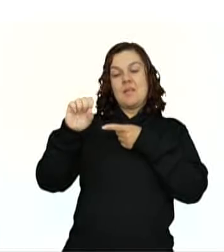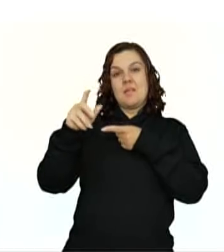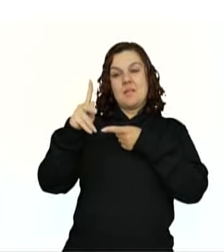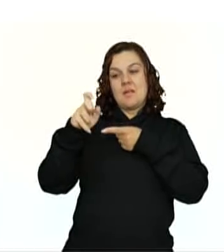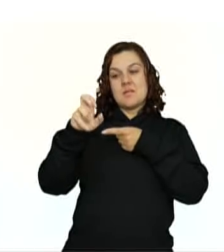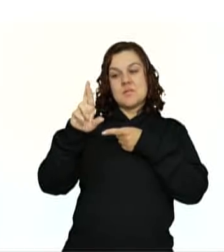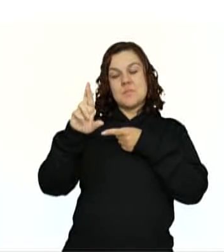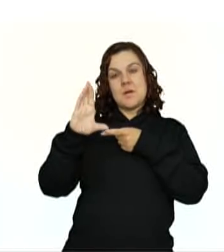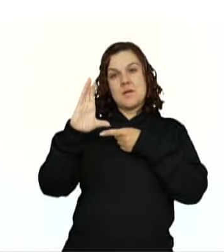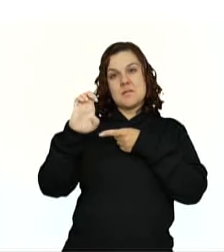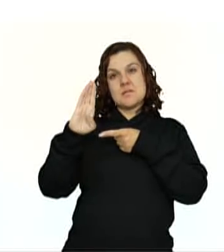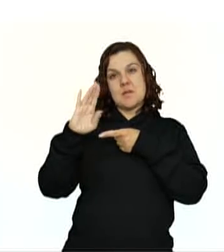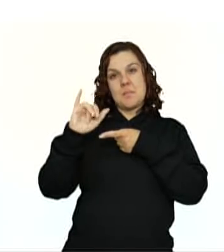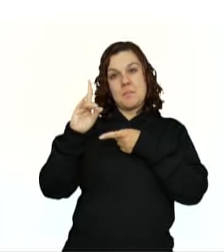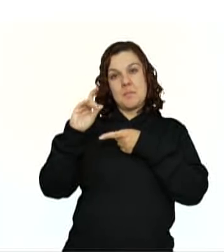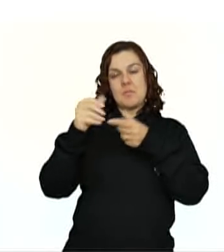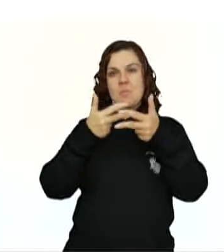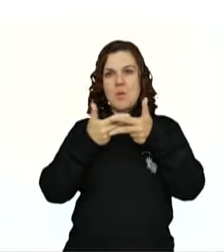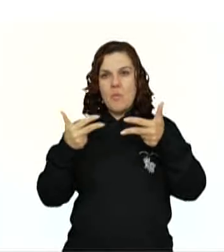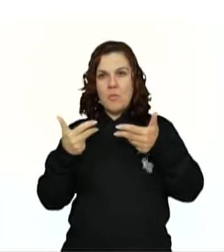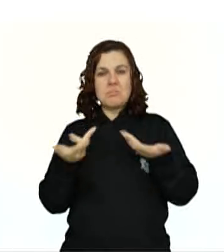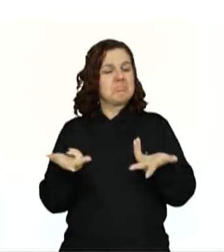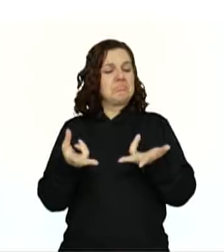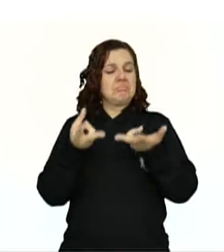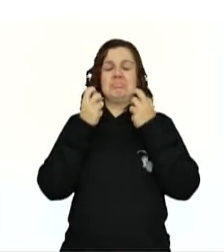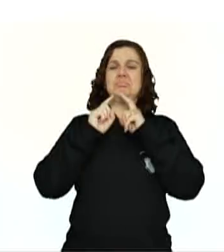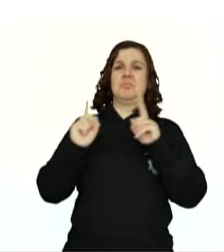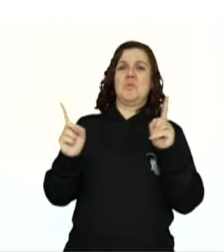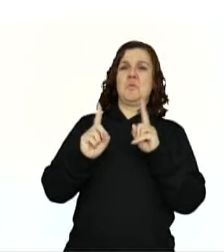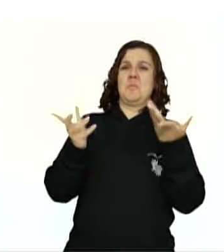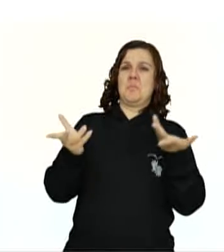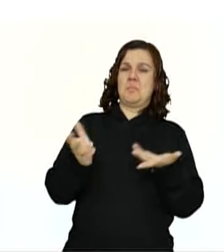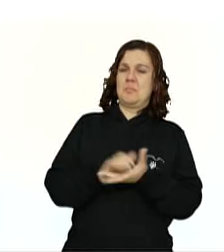Despercebido refere-se a algo que não se nota,